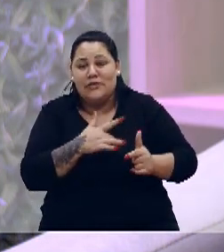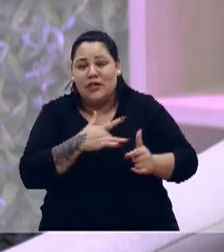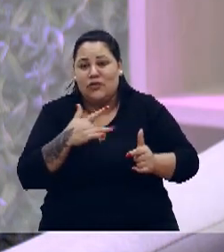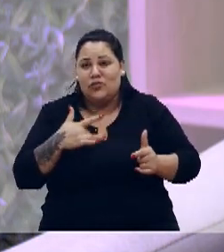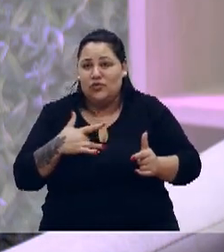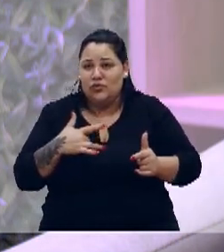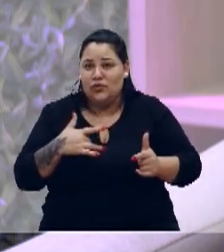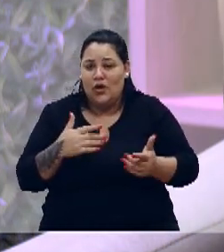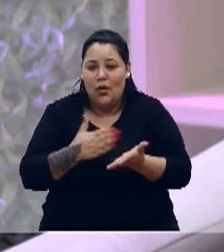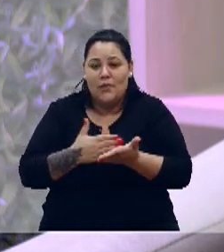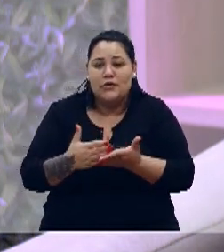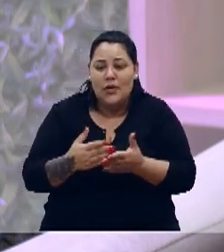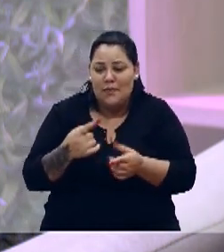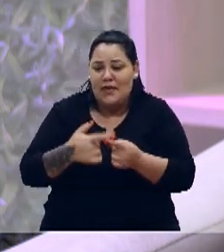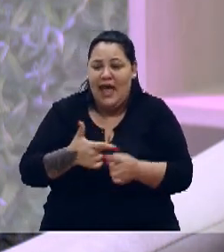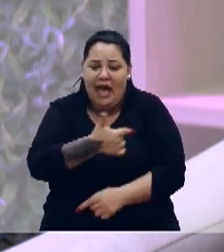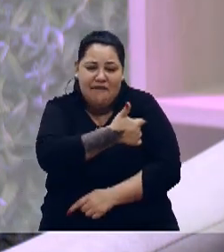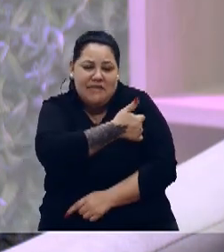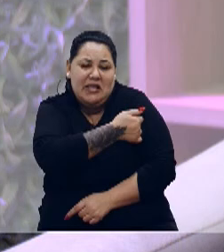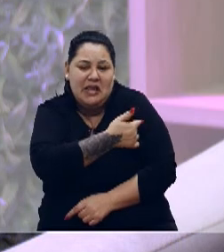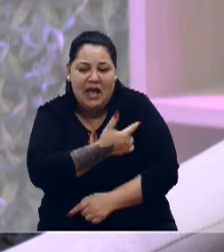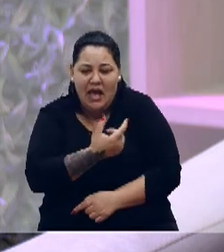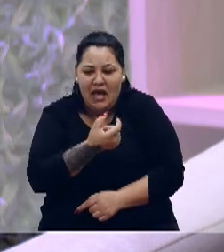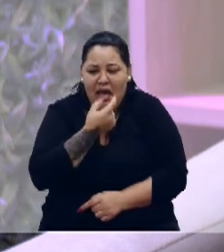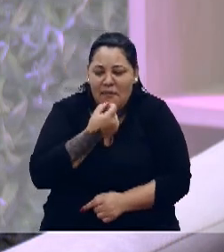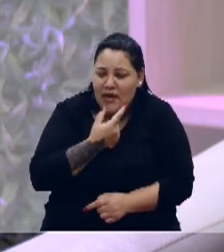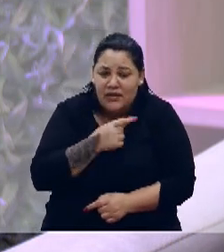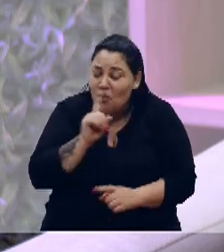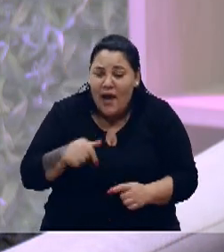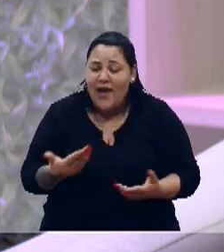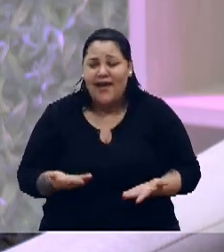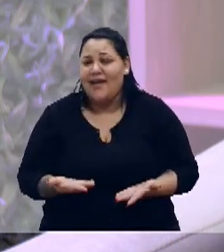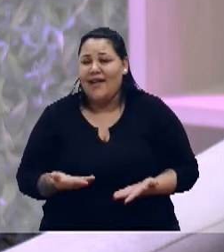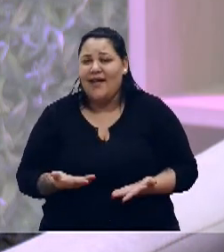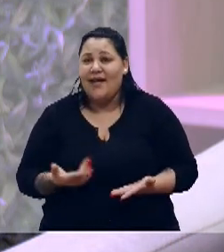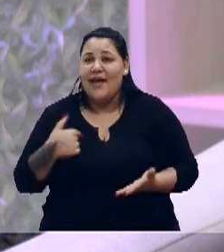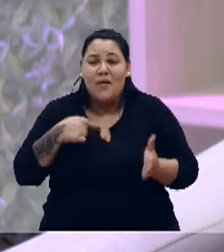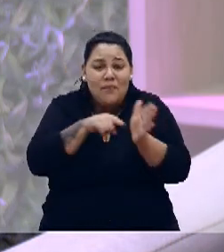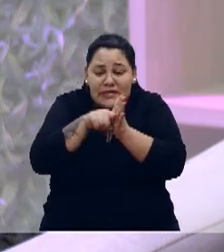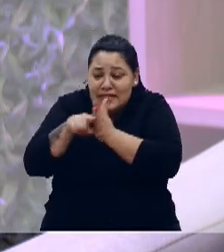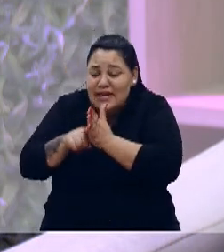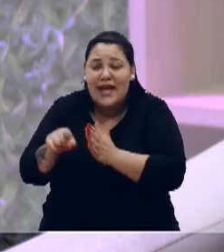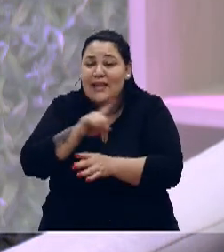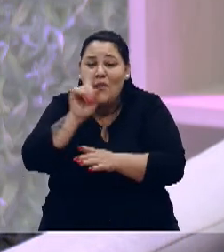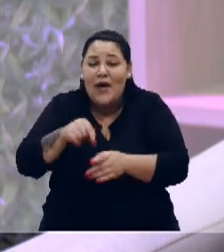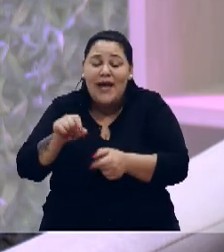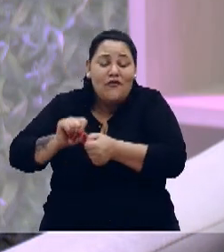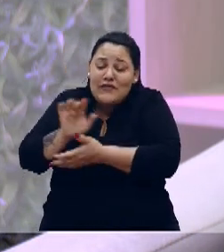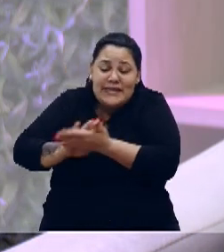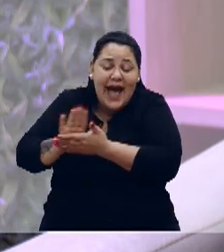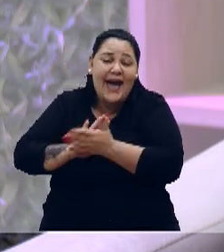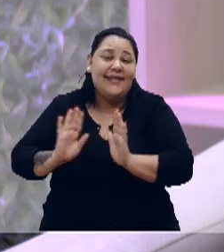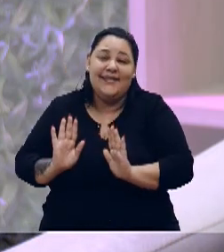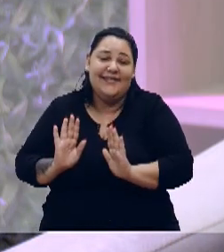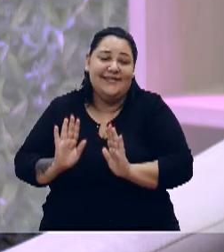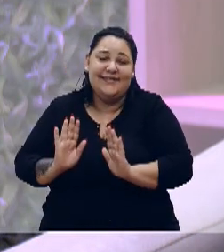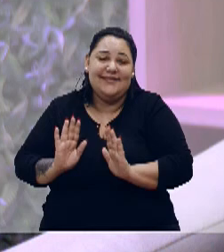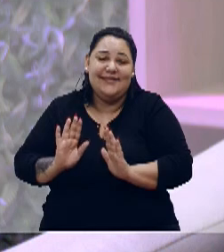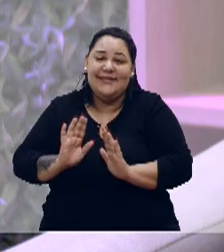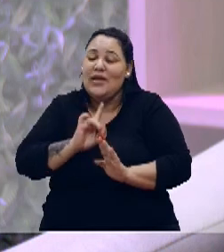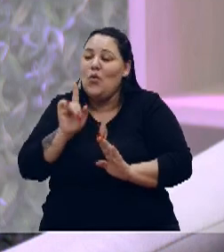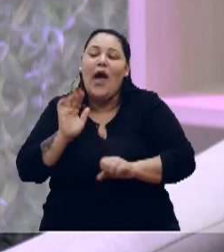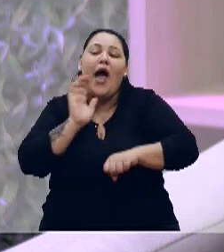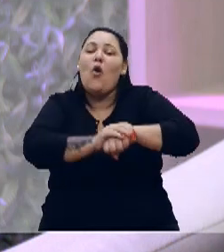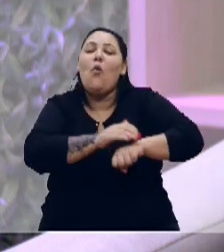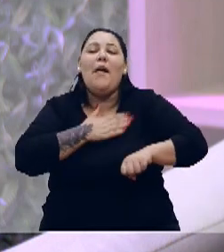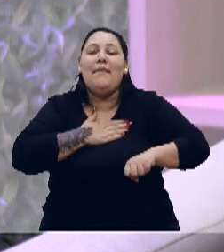porque tu fez a vacina, foi um remédio que tu tomou. Não foi, a gente pesquisou, não foi porque tinha que ser. E hoje